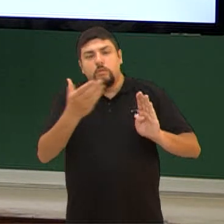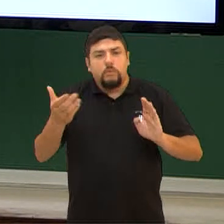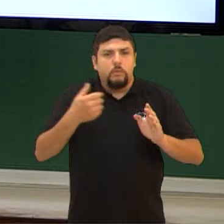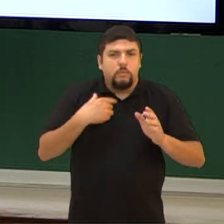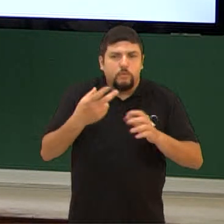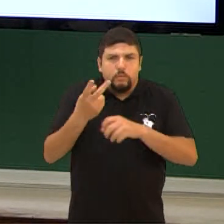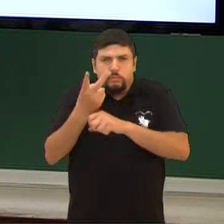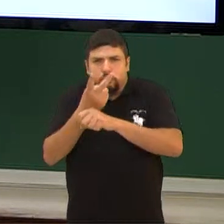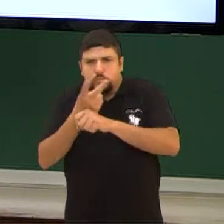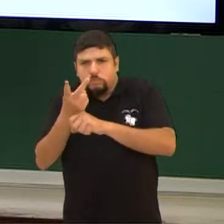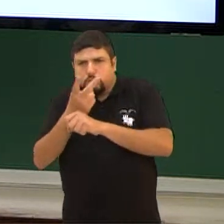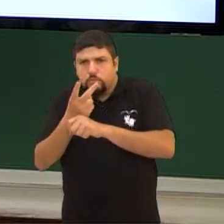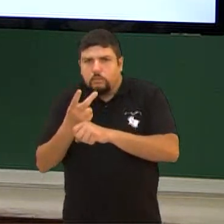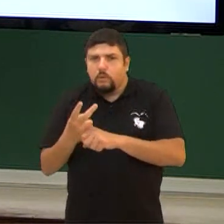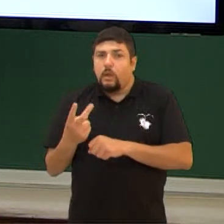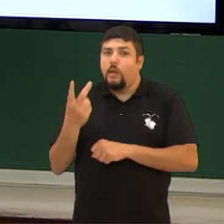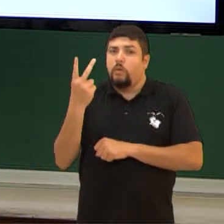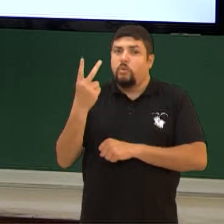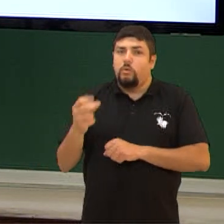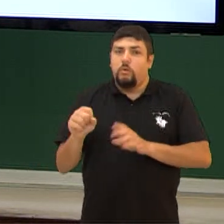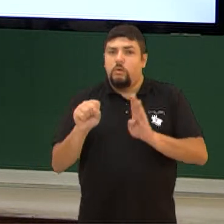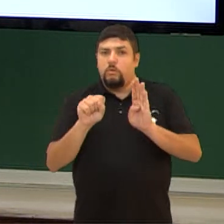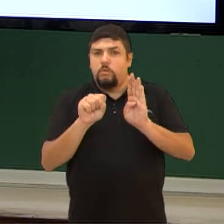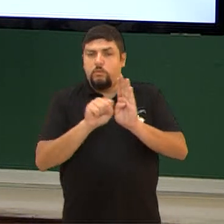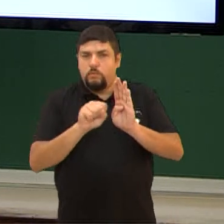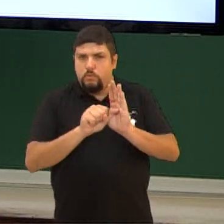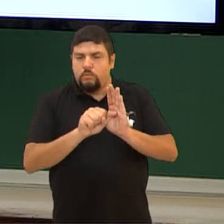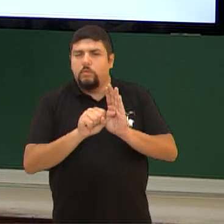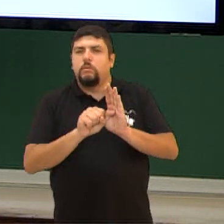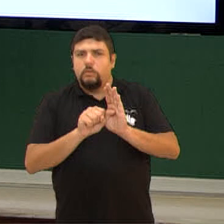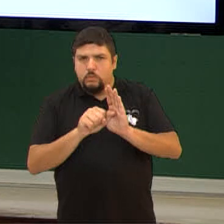dois substantivos, tá? Ali no texto,